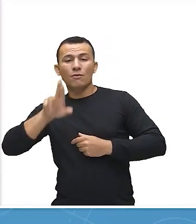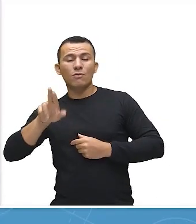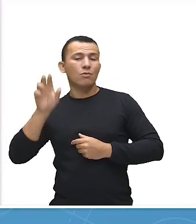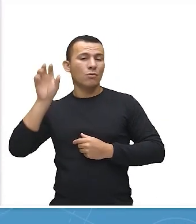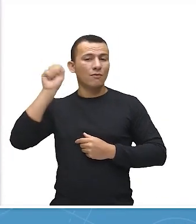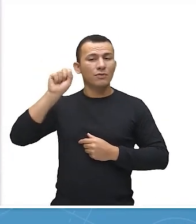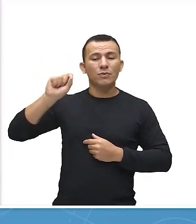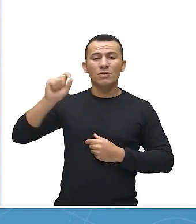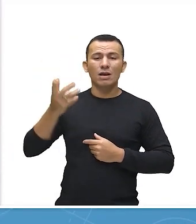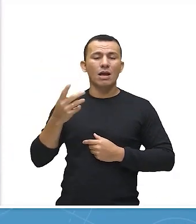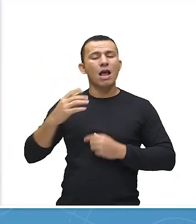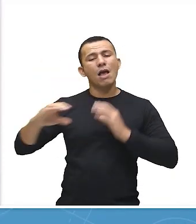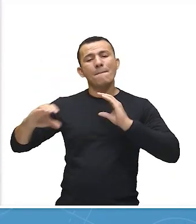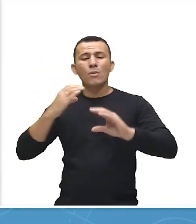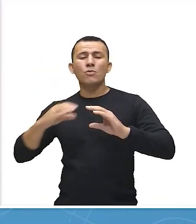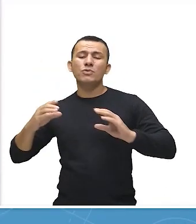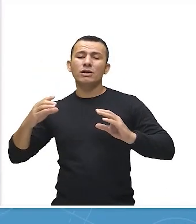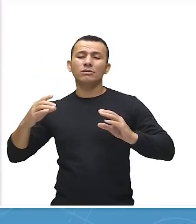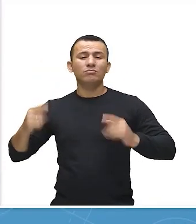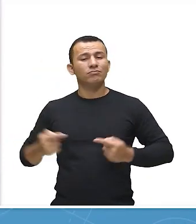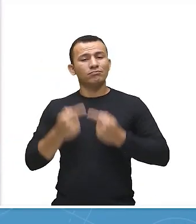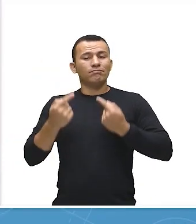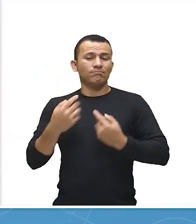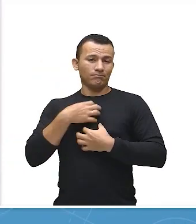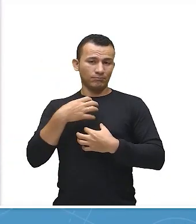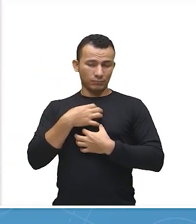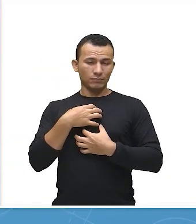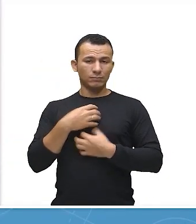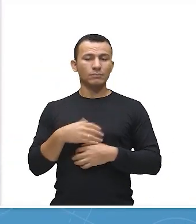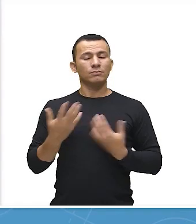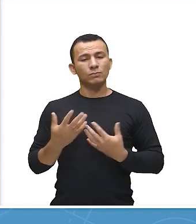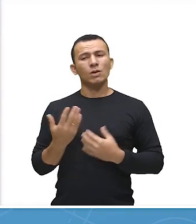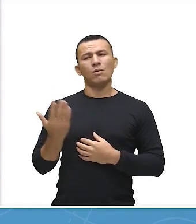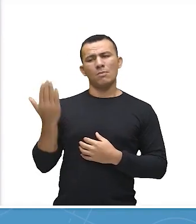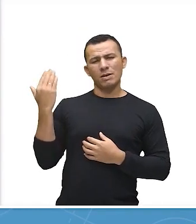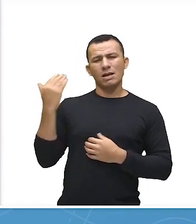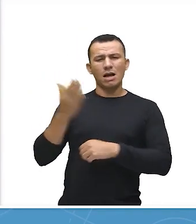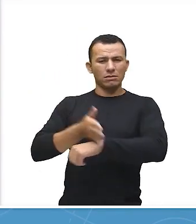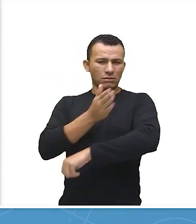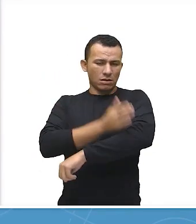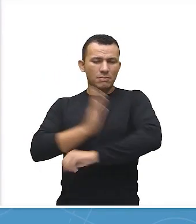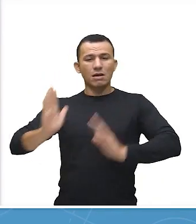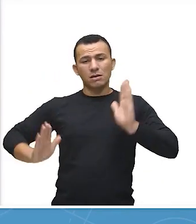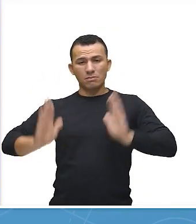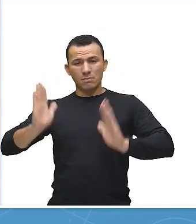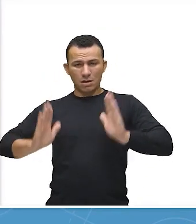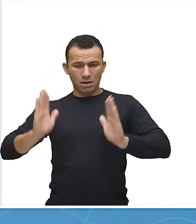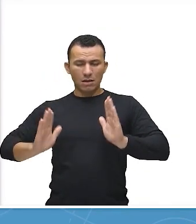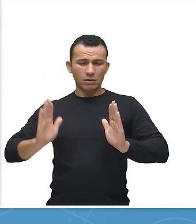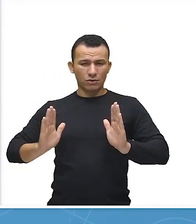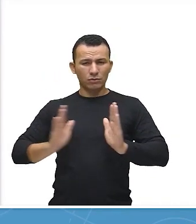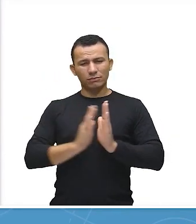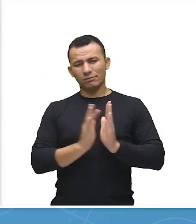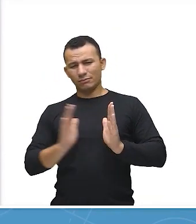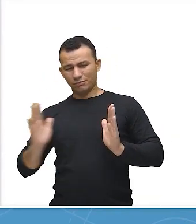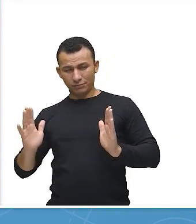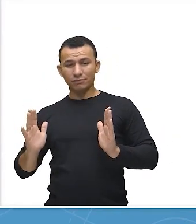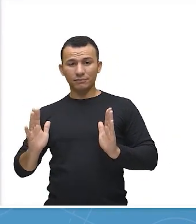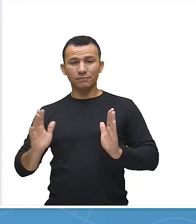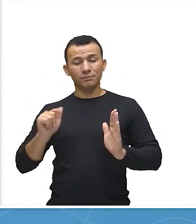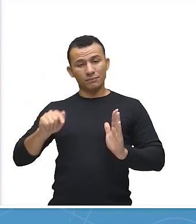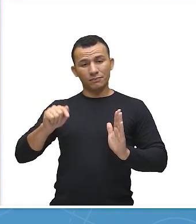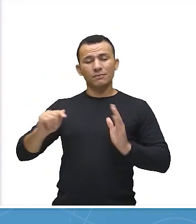sabe? Só contemplando, refletindo. Quando vocês tiverem um tempo, dá um Google aí, coloca canto gregoriano. Então vocês vão perceber que é um